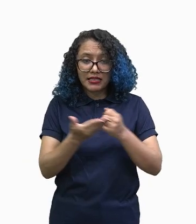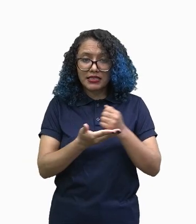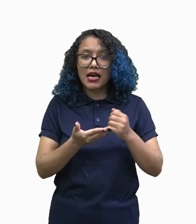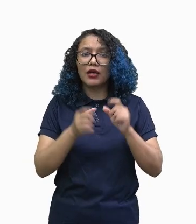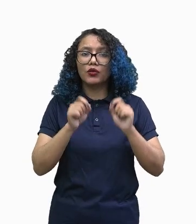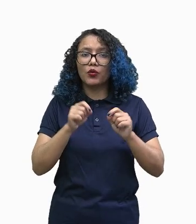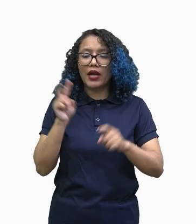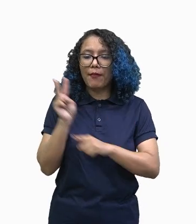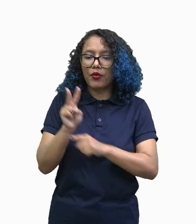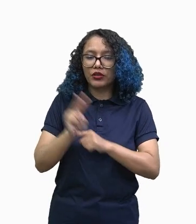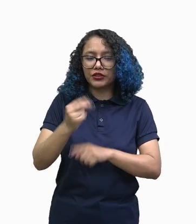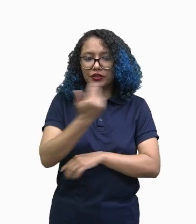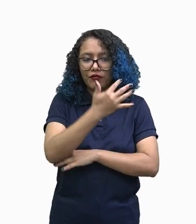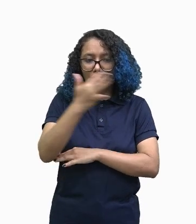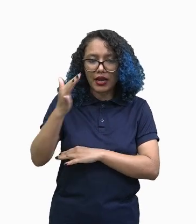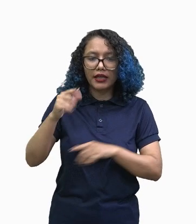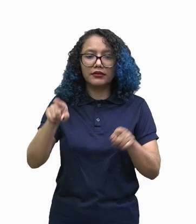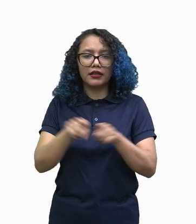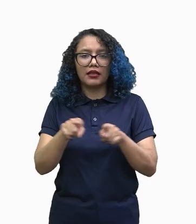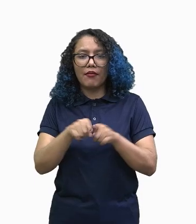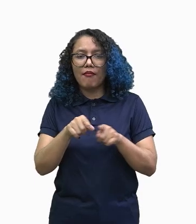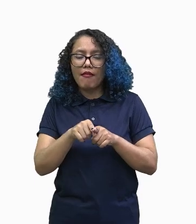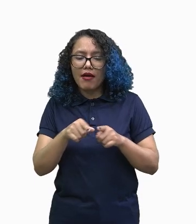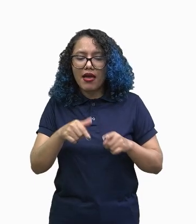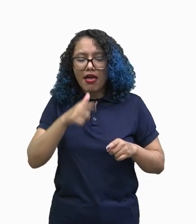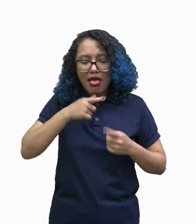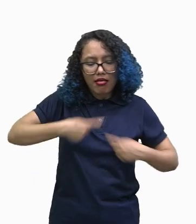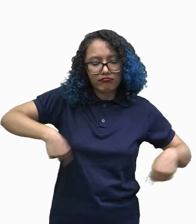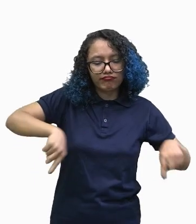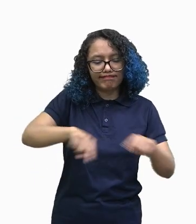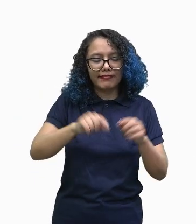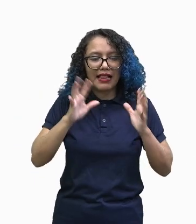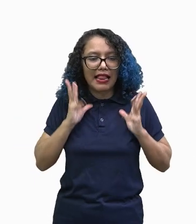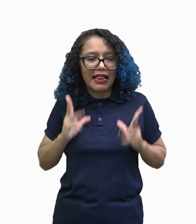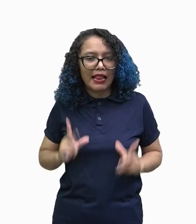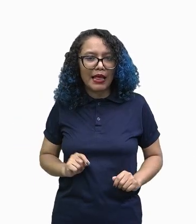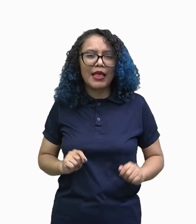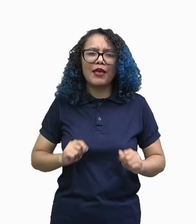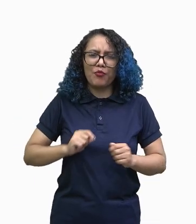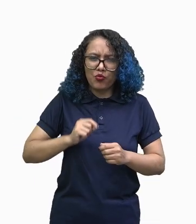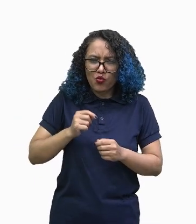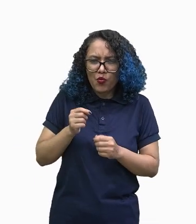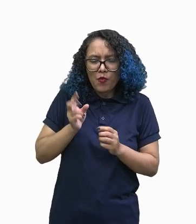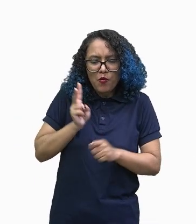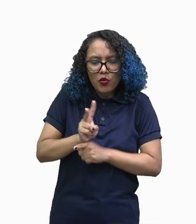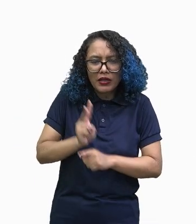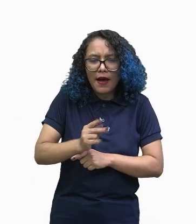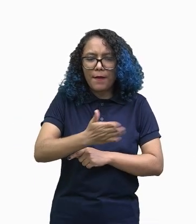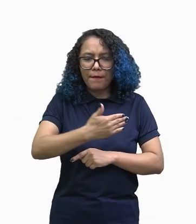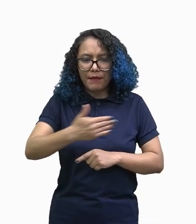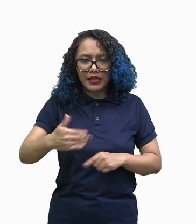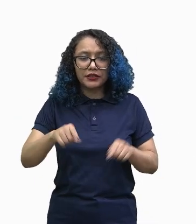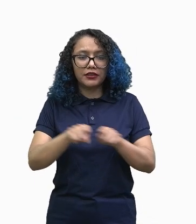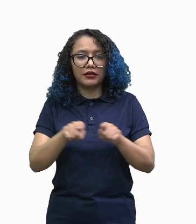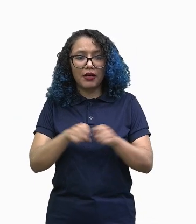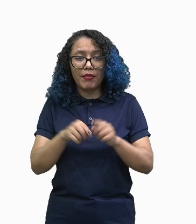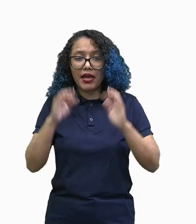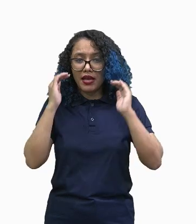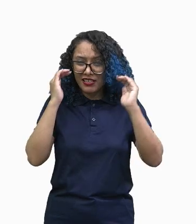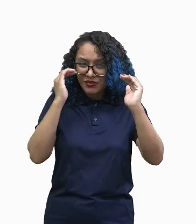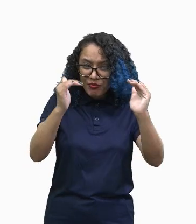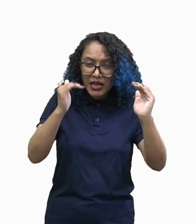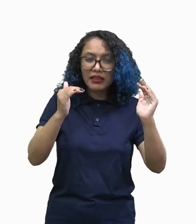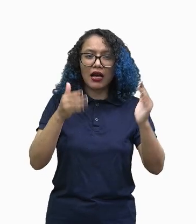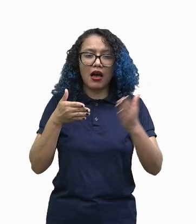floresta, em manter os lagos limpos, em manter os peixes, e aí é necessário que respeitem os limites ecológicos desses